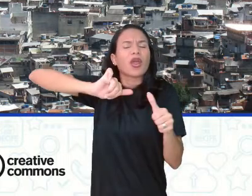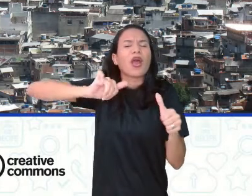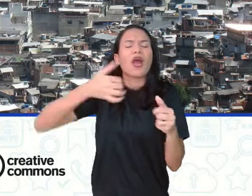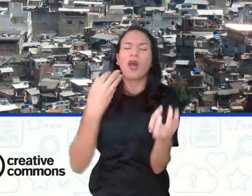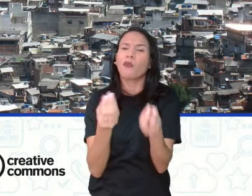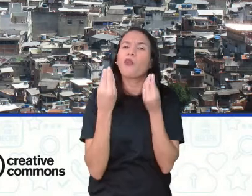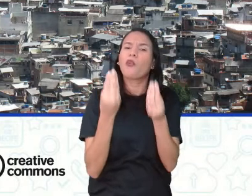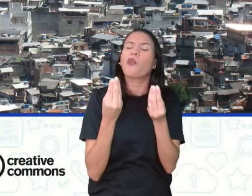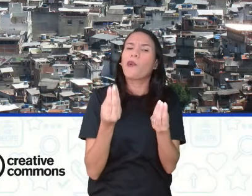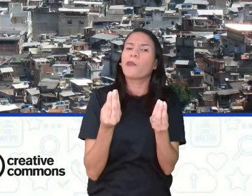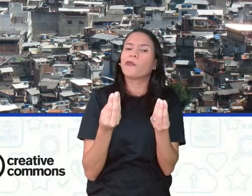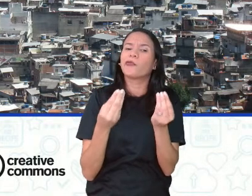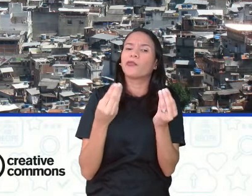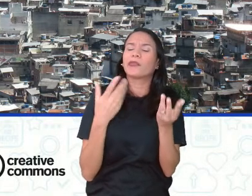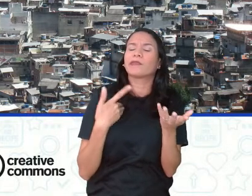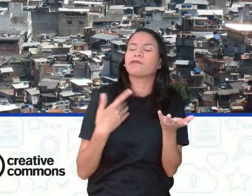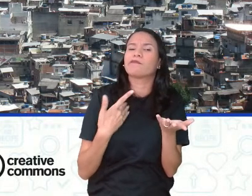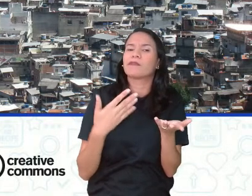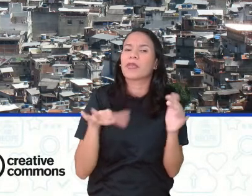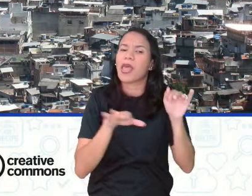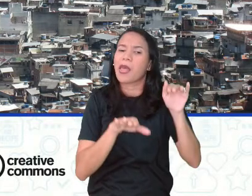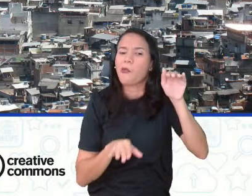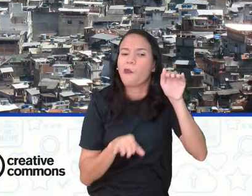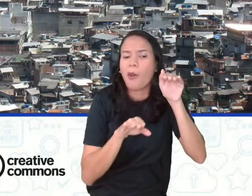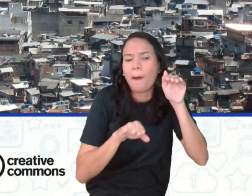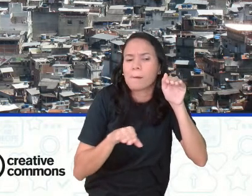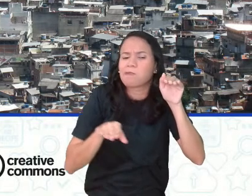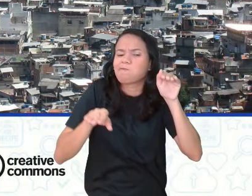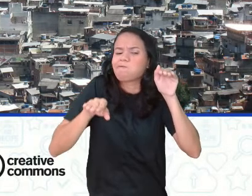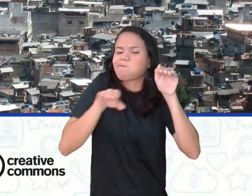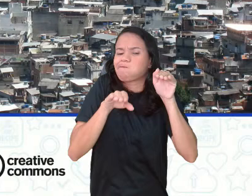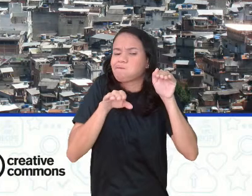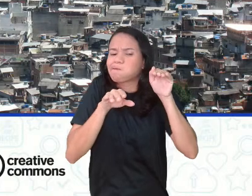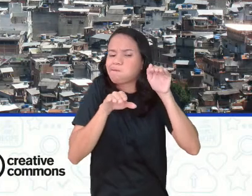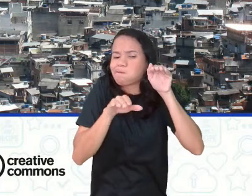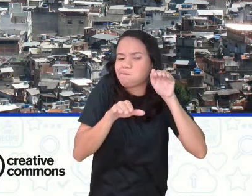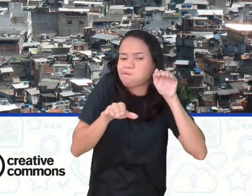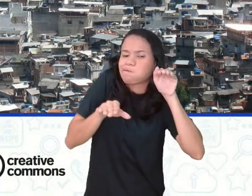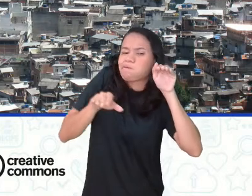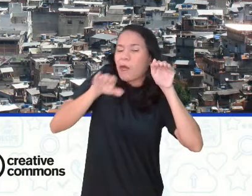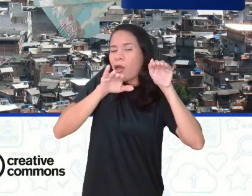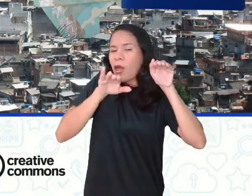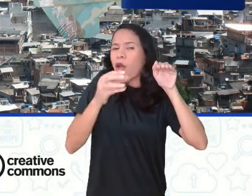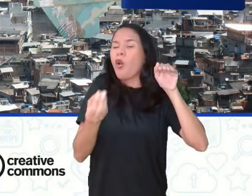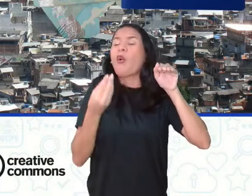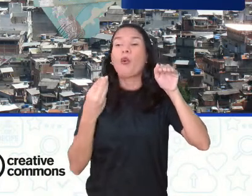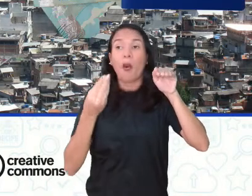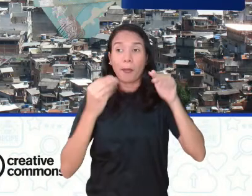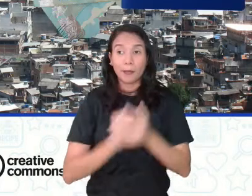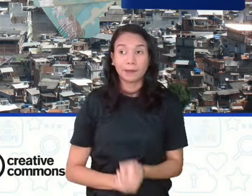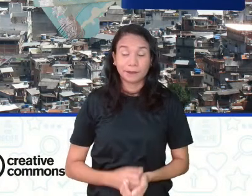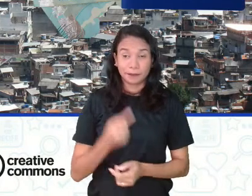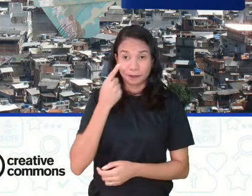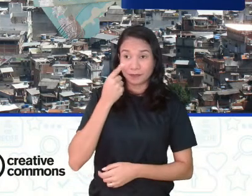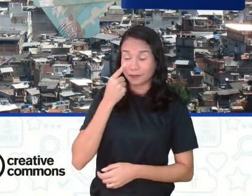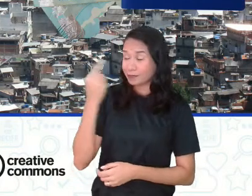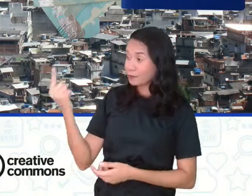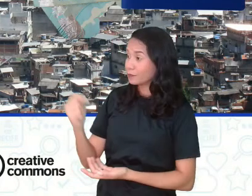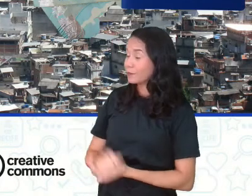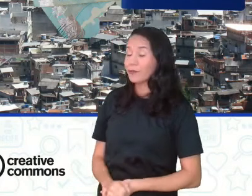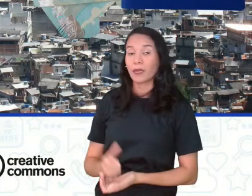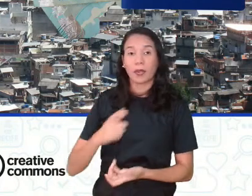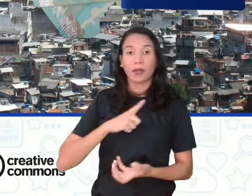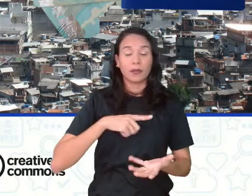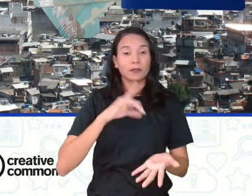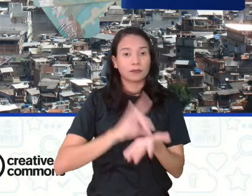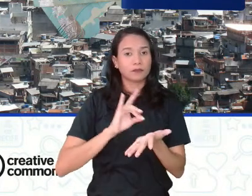diminuir as desigualdades. O que será que pode ser feito para diminuir essas desigualdades? A primeira coisa que chega aqui, uma